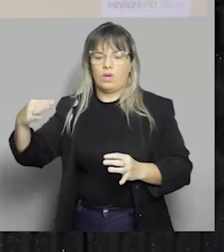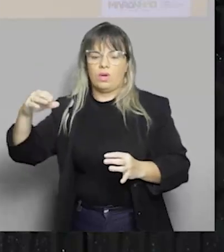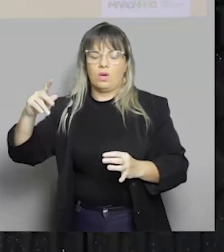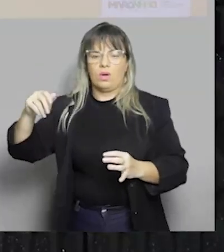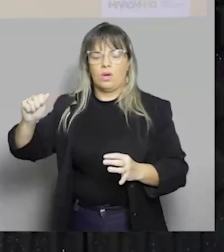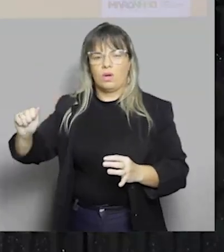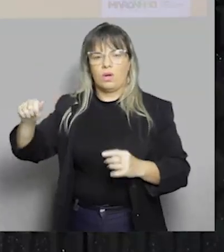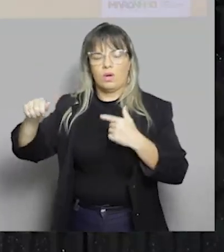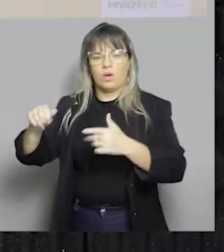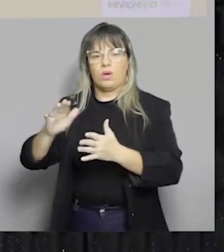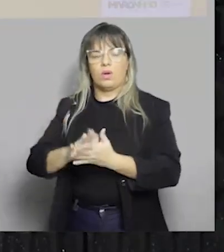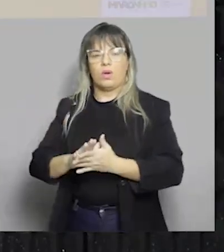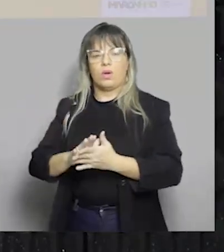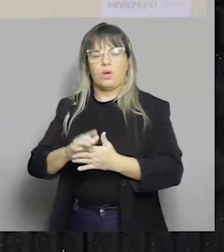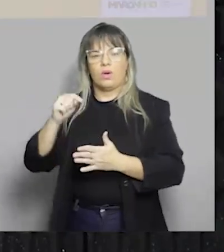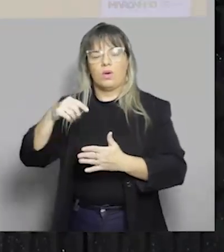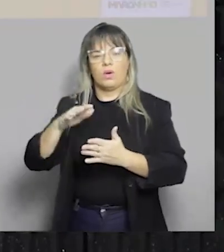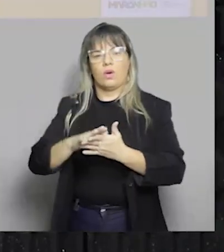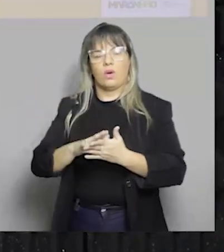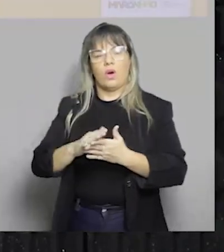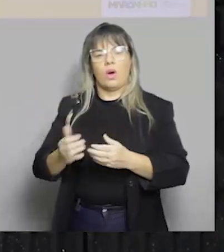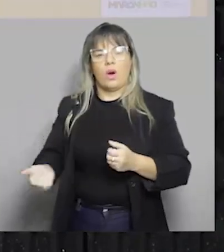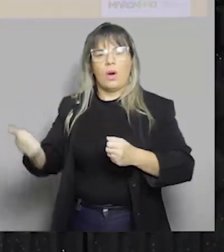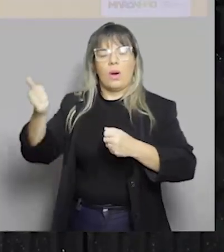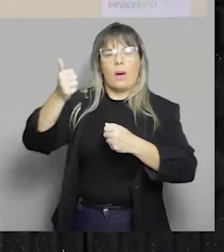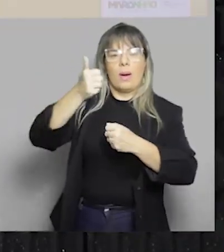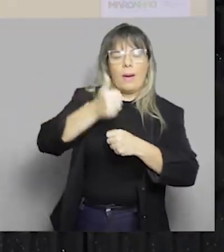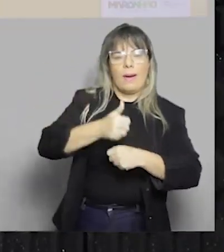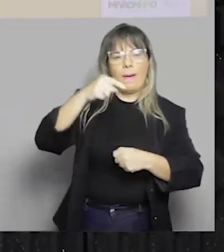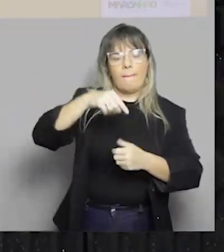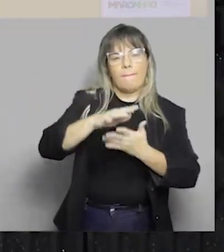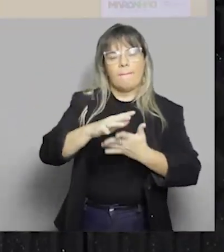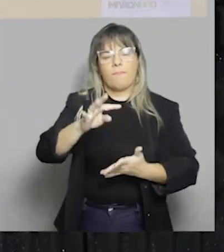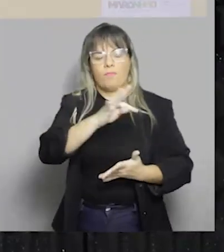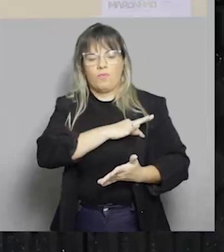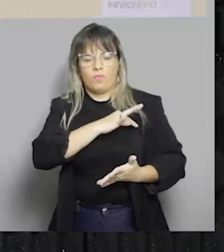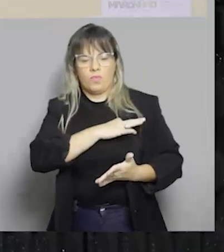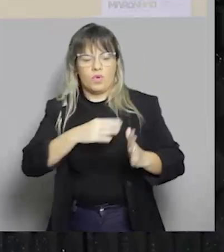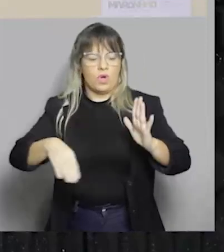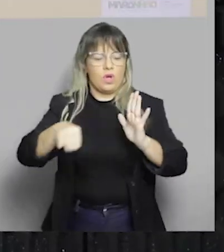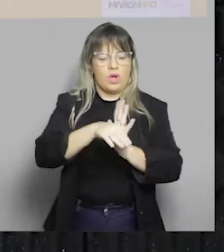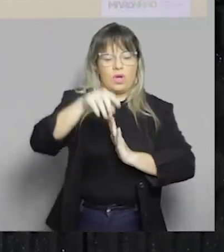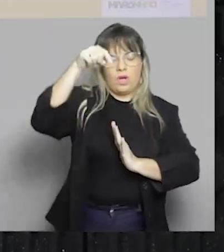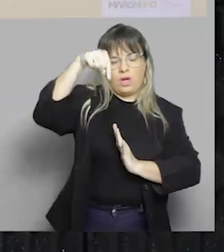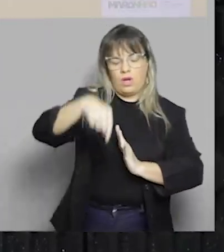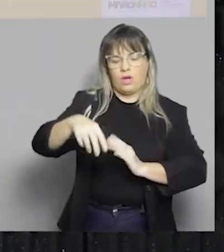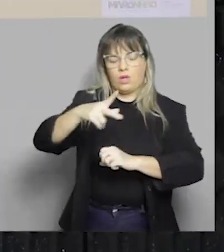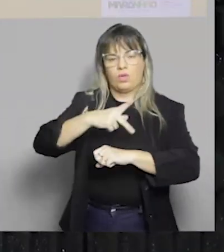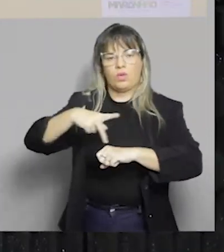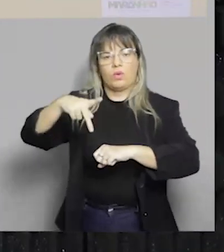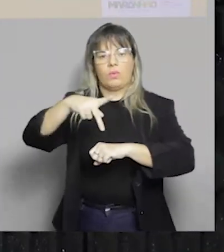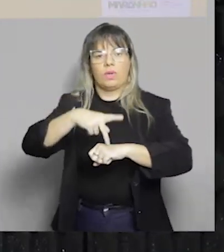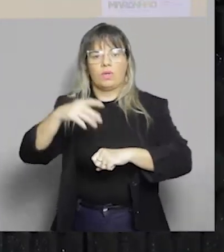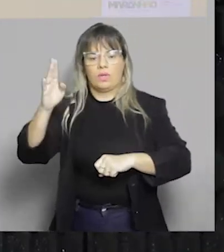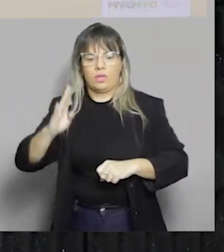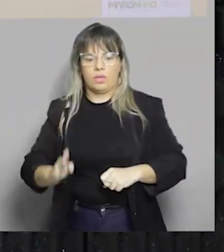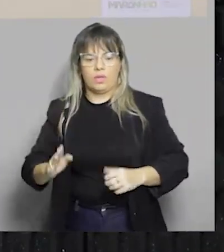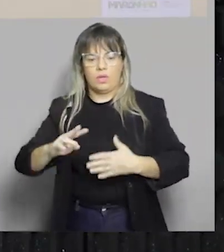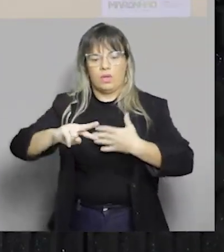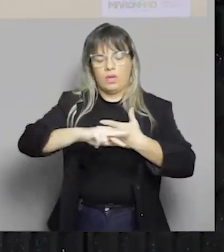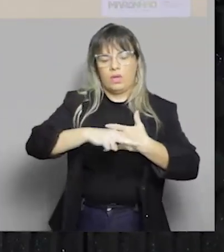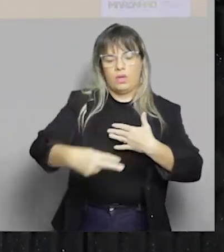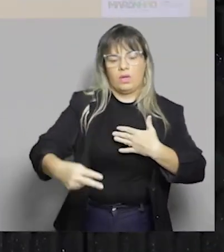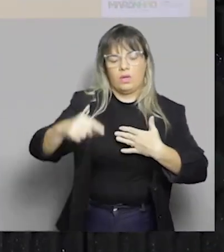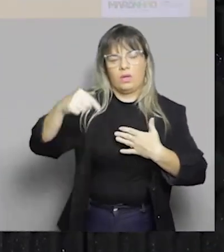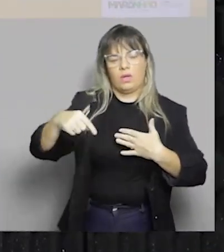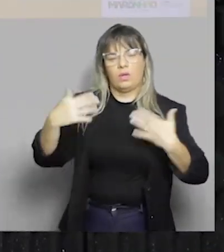agropecuária, que vai dar o suporte técnico para que essa revolução verde chegue aqui no Brasil, tá certo? E a consequência de tudo isso